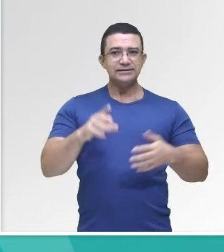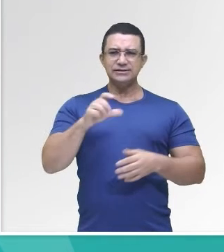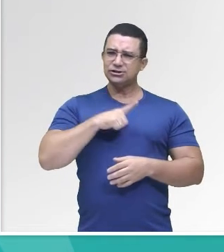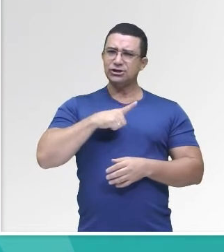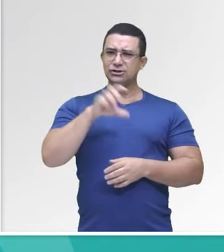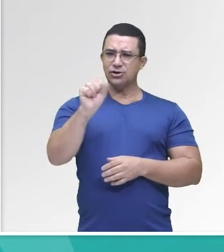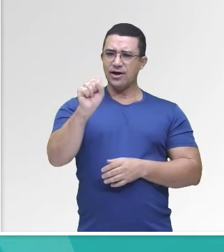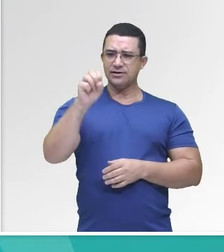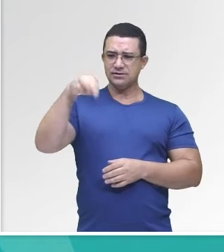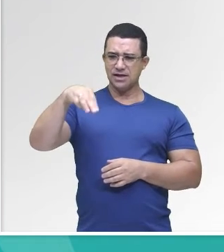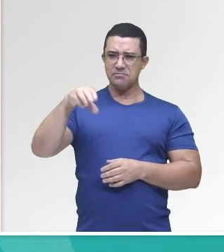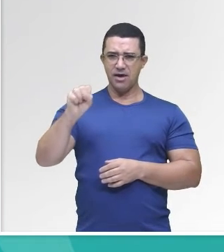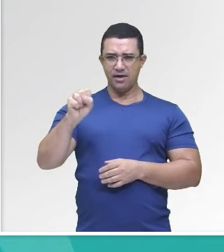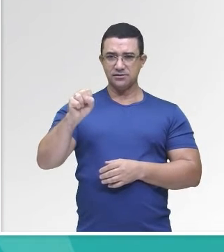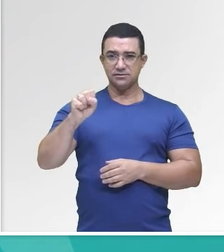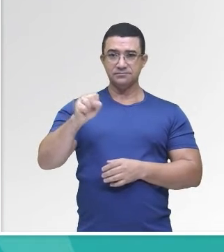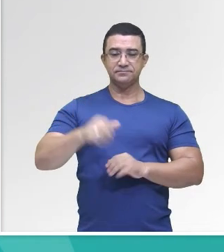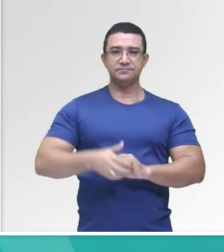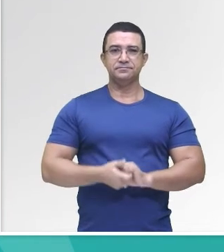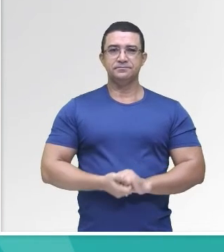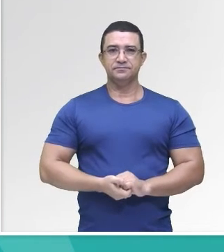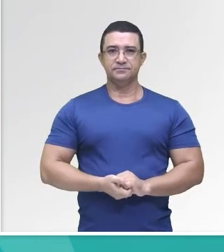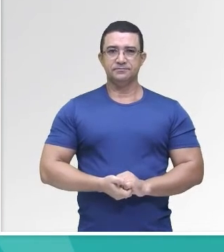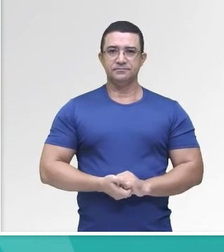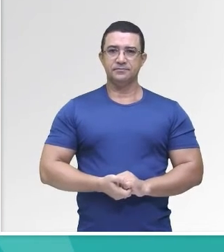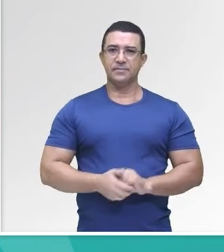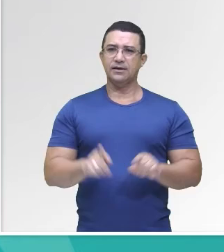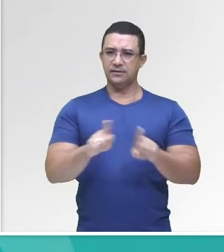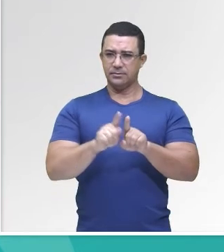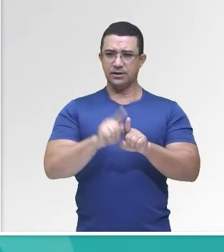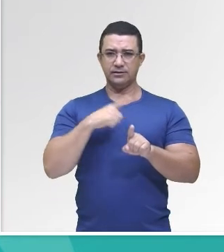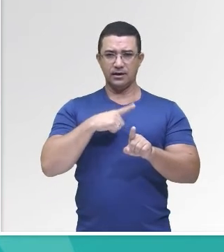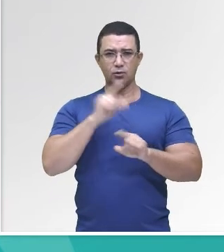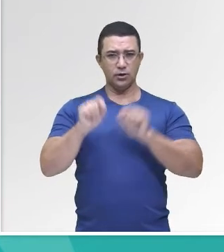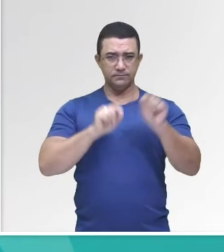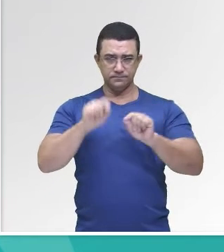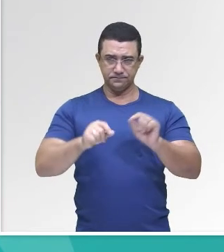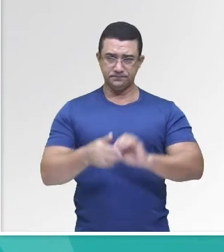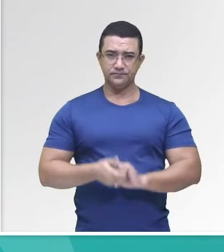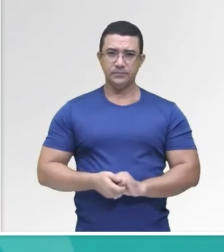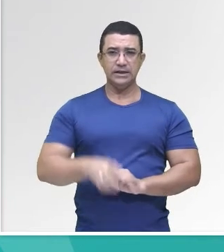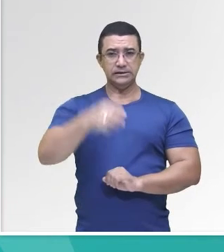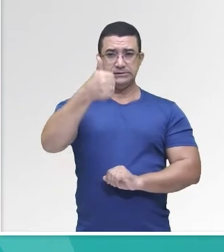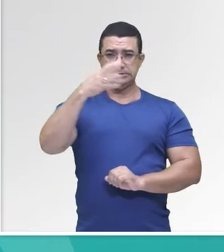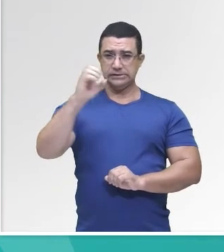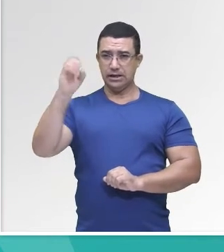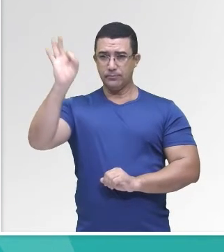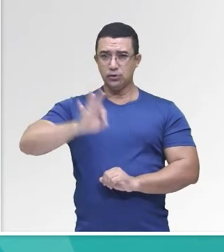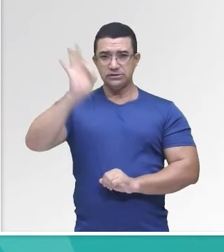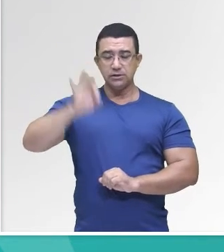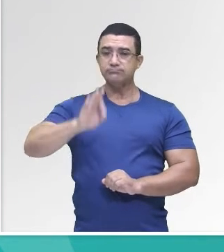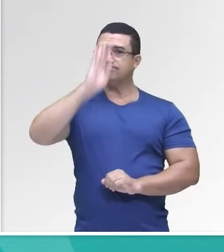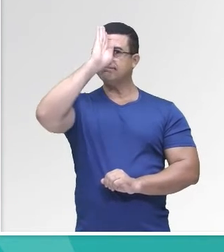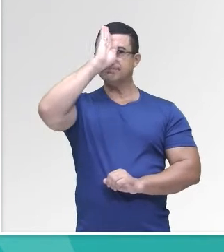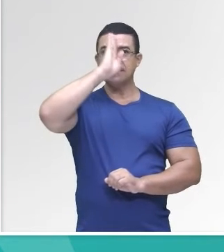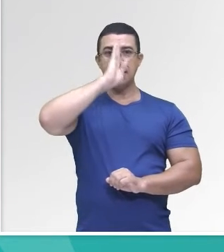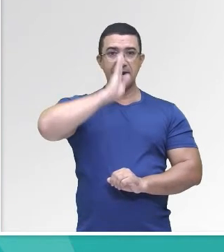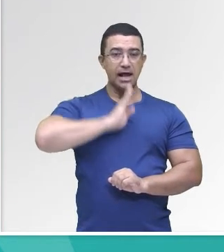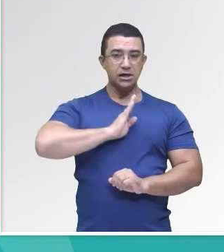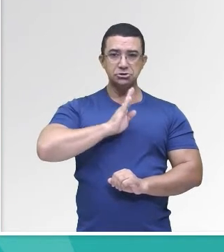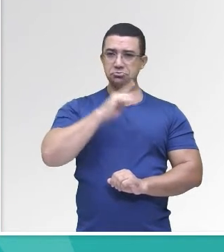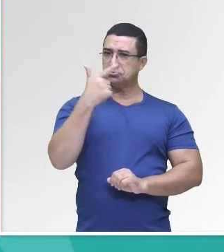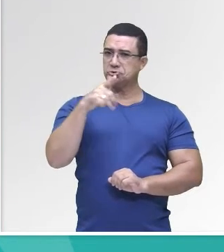SMS. Seguindo, nós temos aqui, ó, 100% grátis, sin spam e